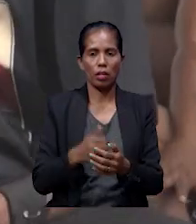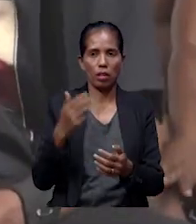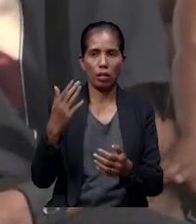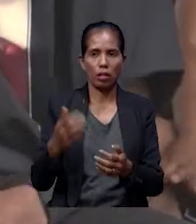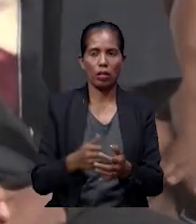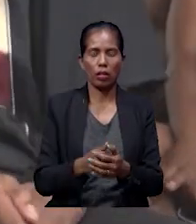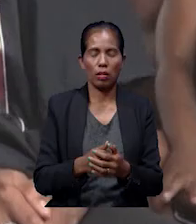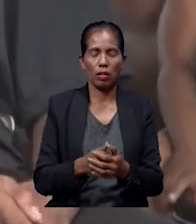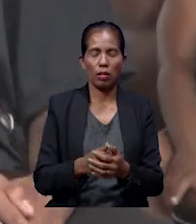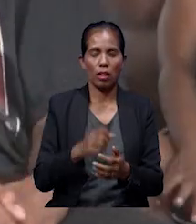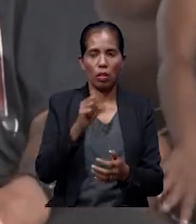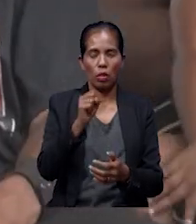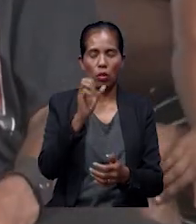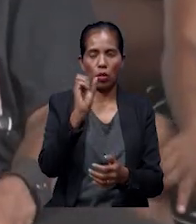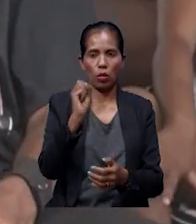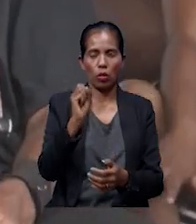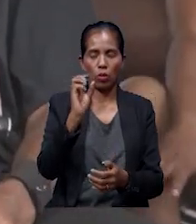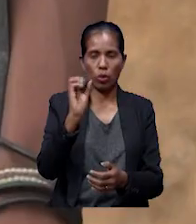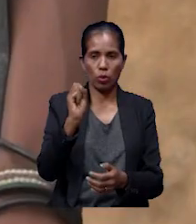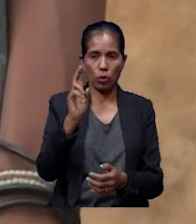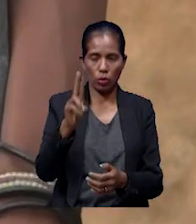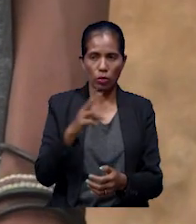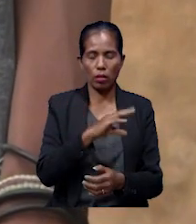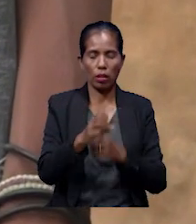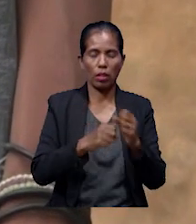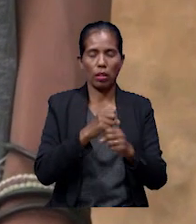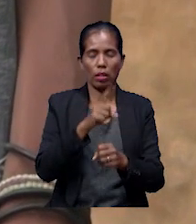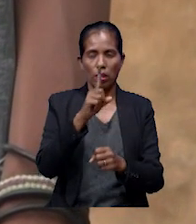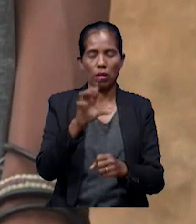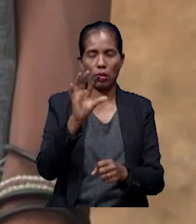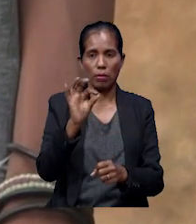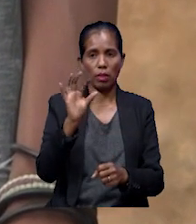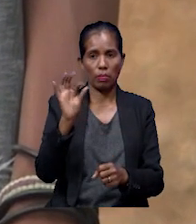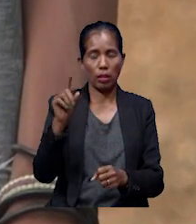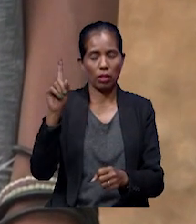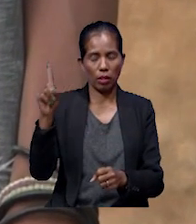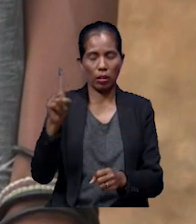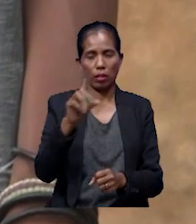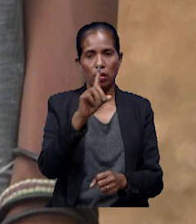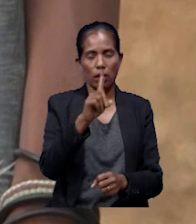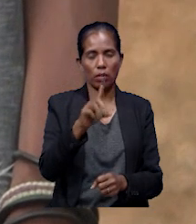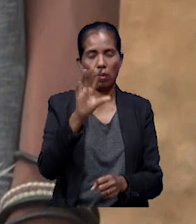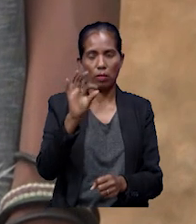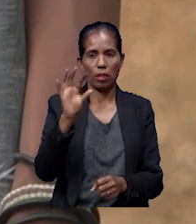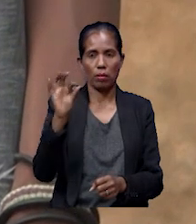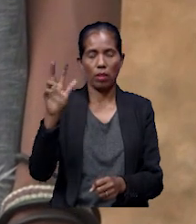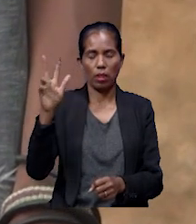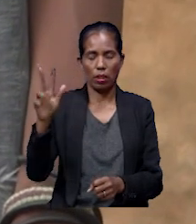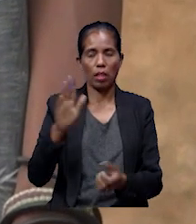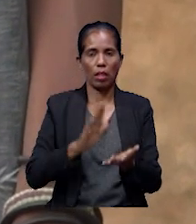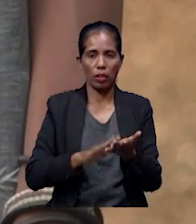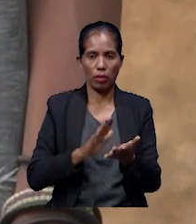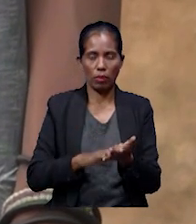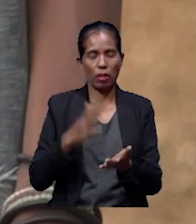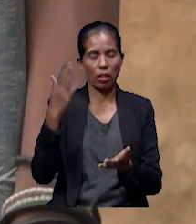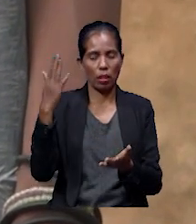do Menino Jesus Osu, no Ihatine Rio Ida Tucia Senulusin Ida, Torio Ida Tucia Senulusin Tolu, Saudoso Escola e a